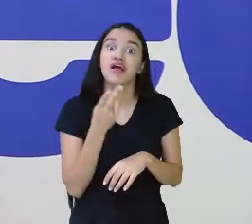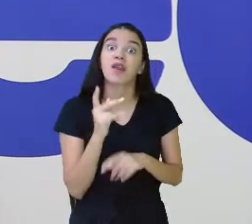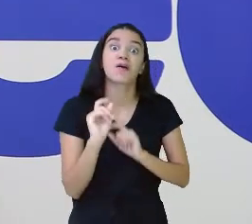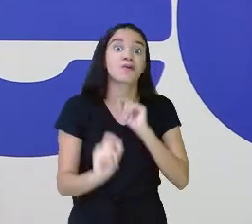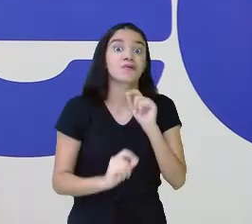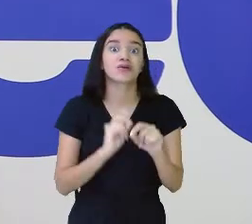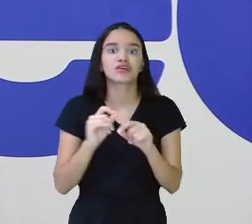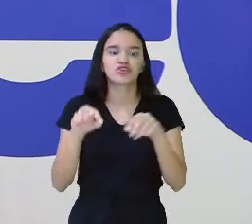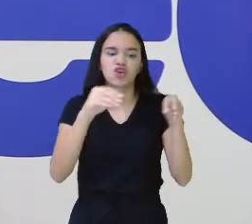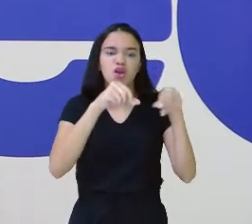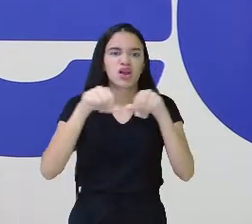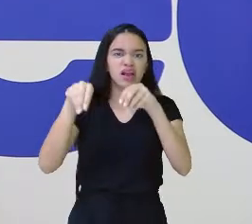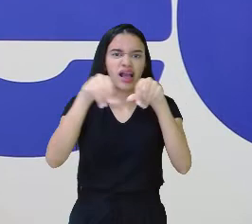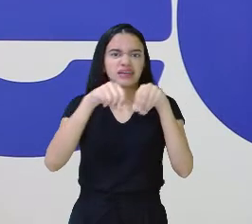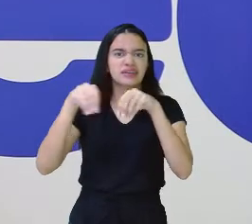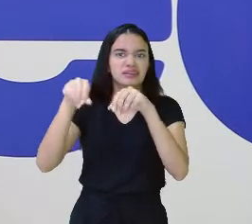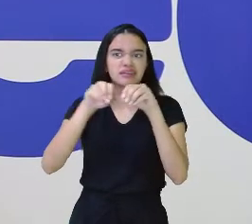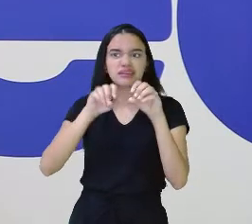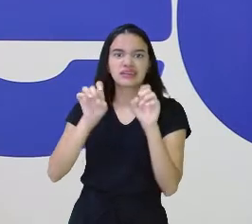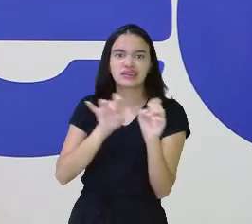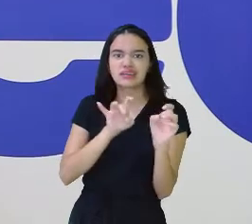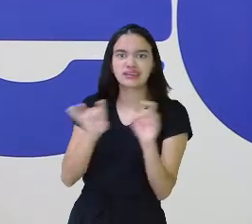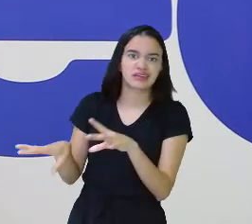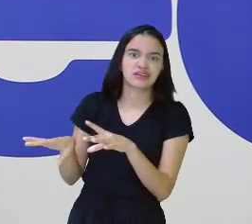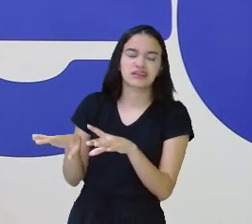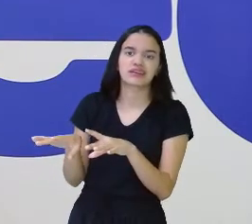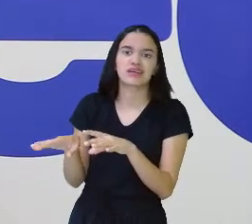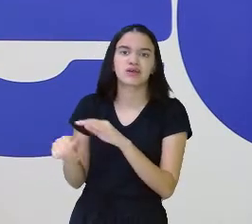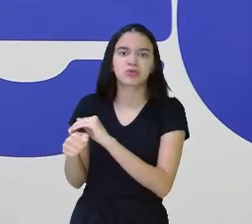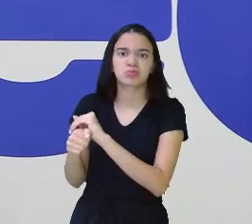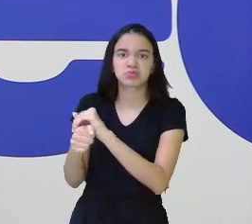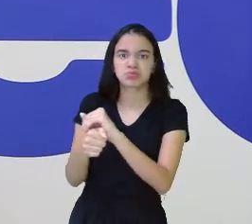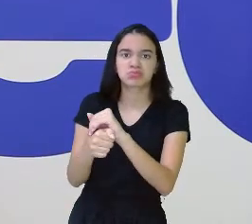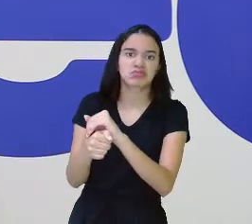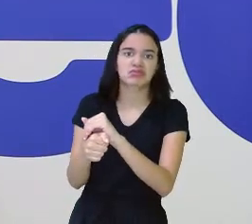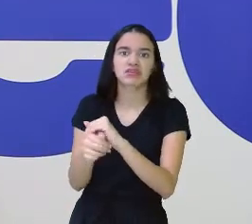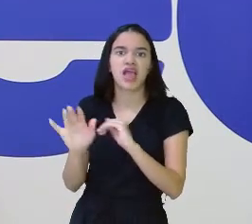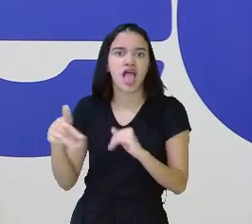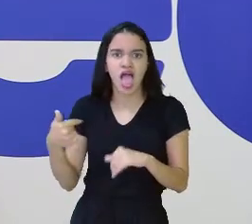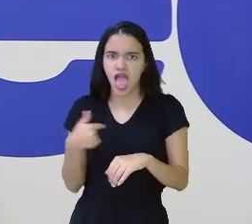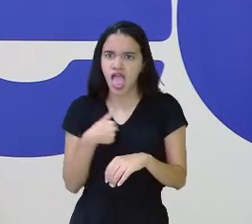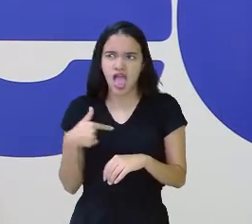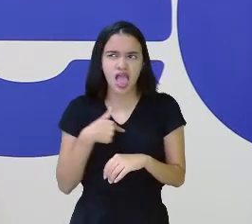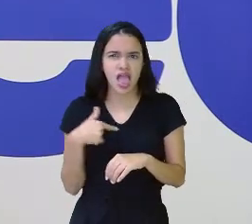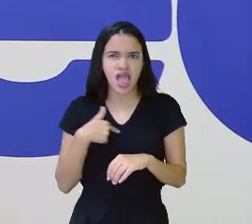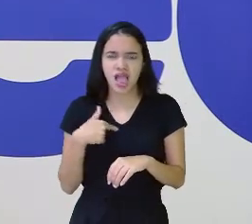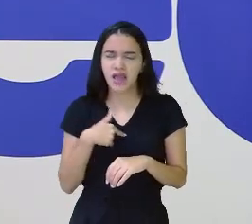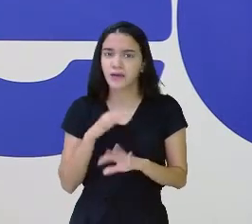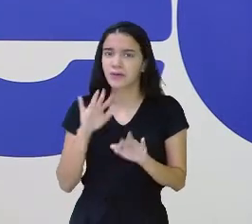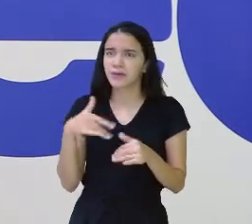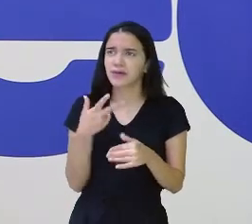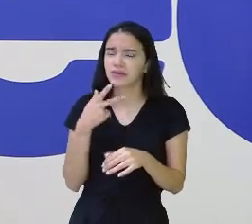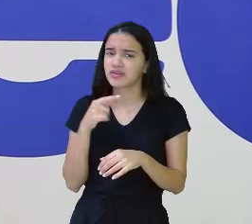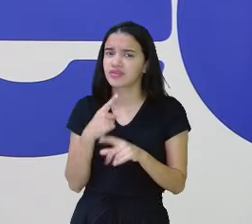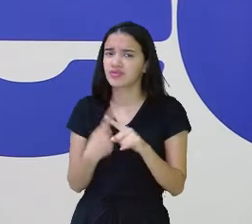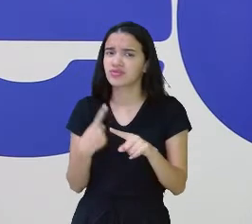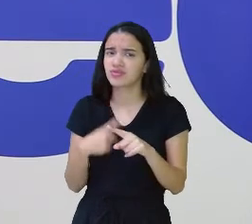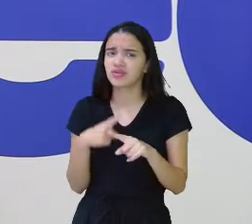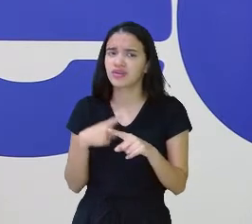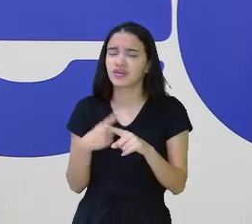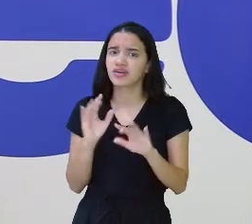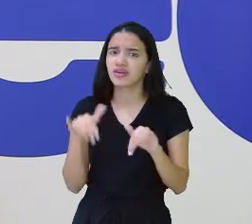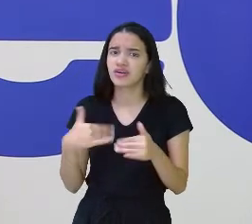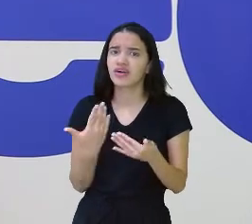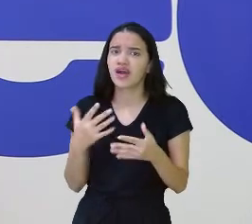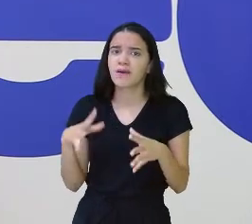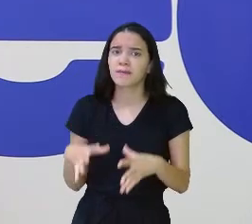joga sal em tudinho. Eu também faço isso, viu? Faço. Eu não, porque dizem que a gente bota sal e bota